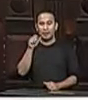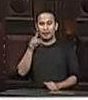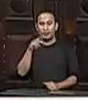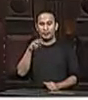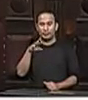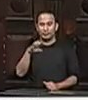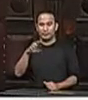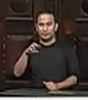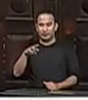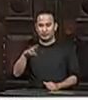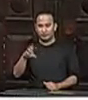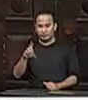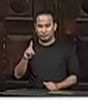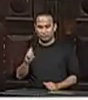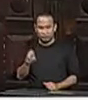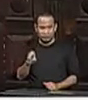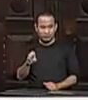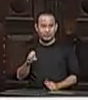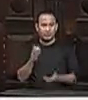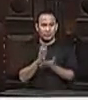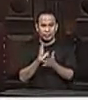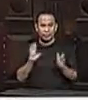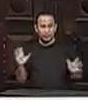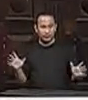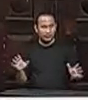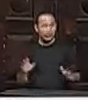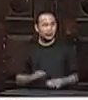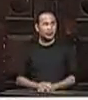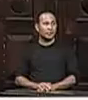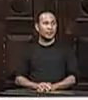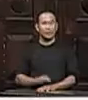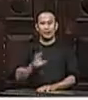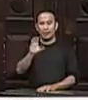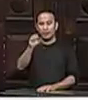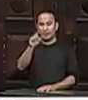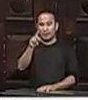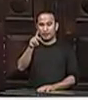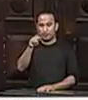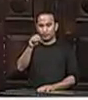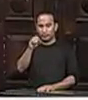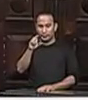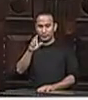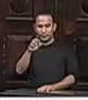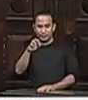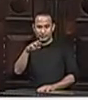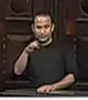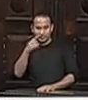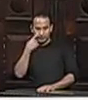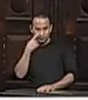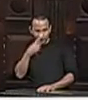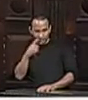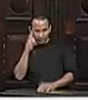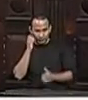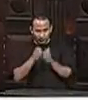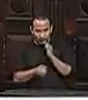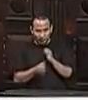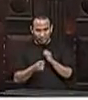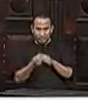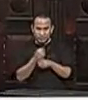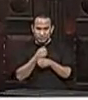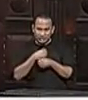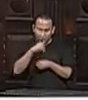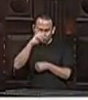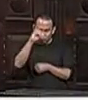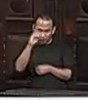3ª divisão do estado, que acabou. E o Campo Grande, para quem acompanha futebol até os anos 90, era